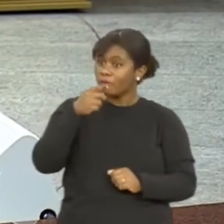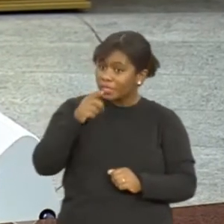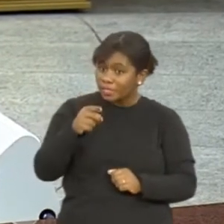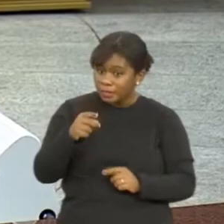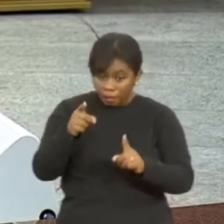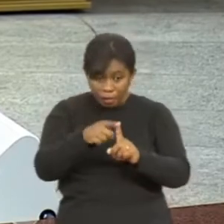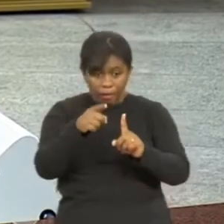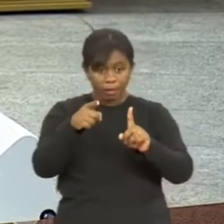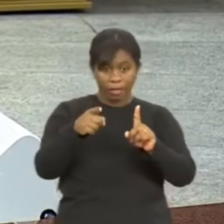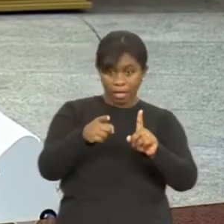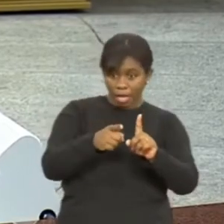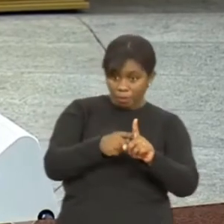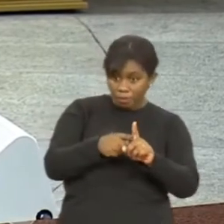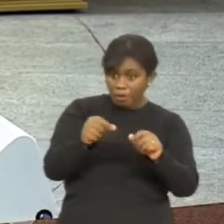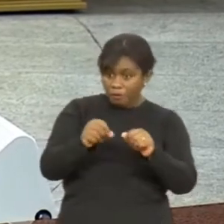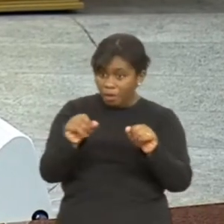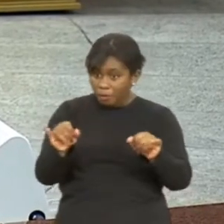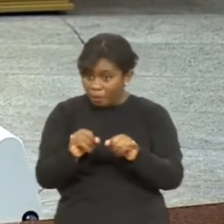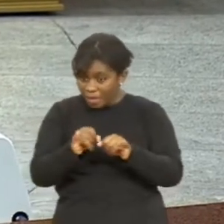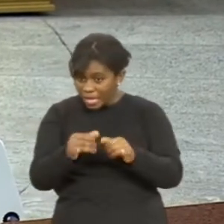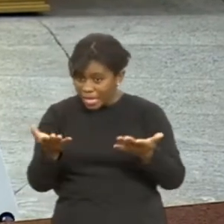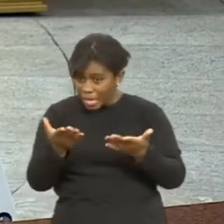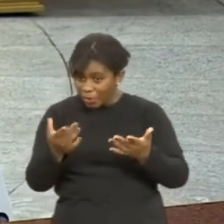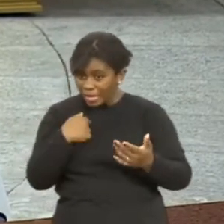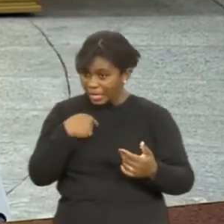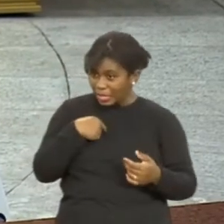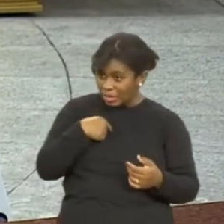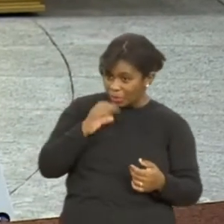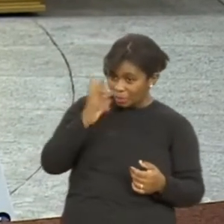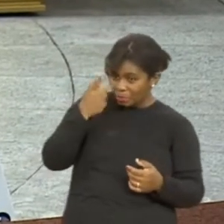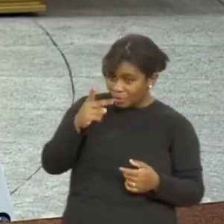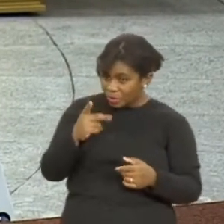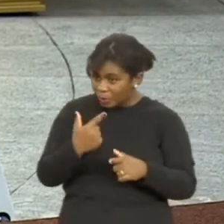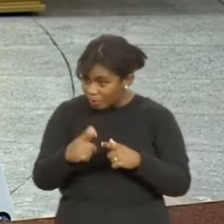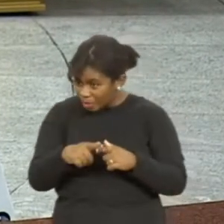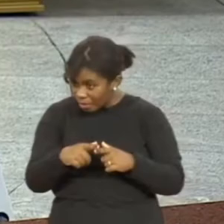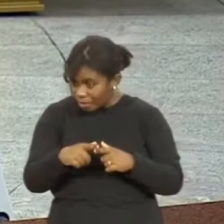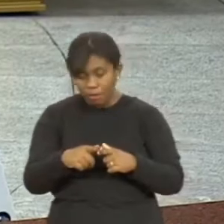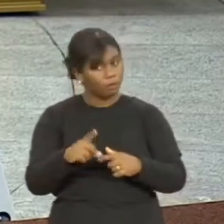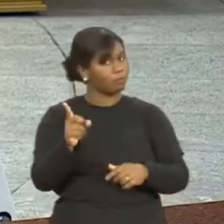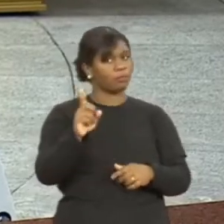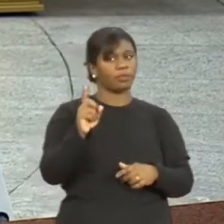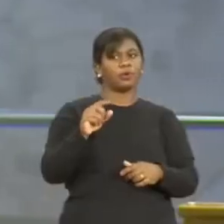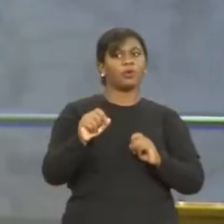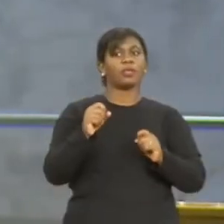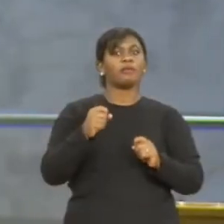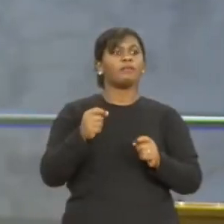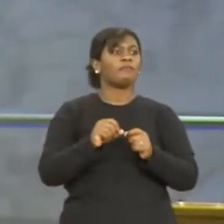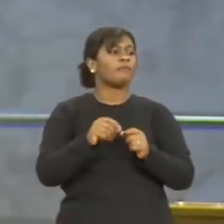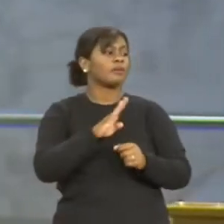aí, faz suas besteiras e agora quer botar batata quente em cima do bispo? O que é que eu faço,